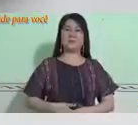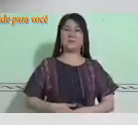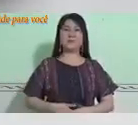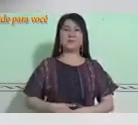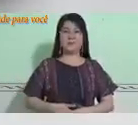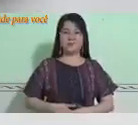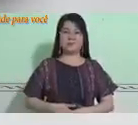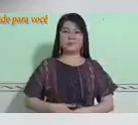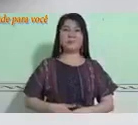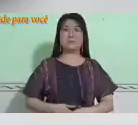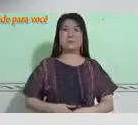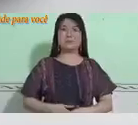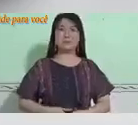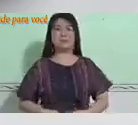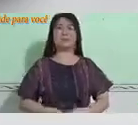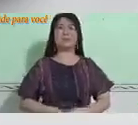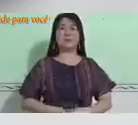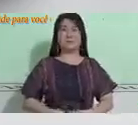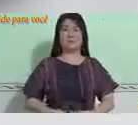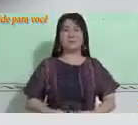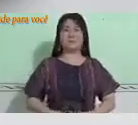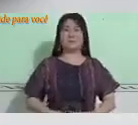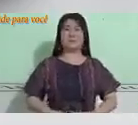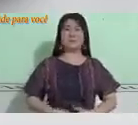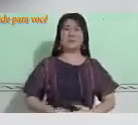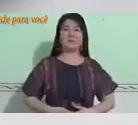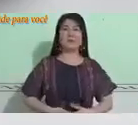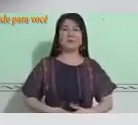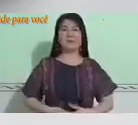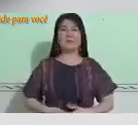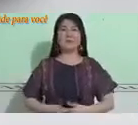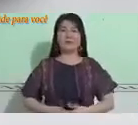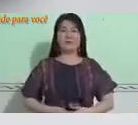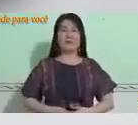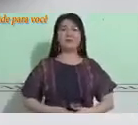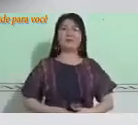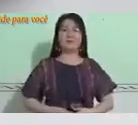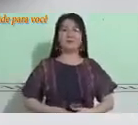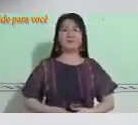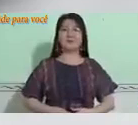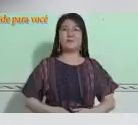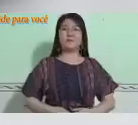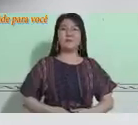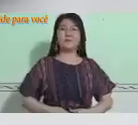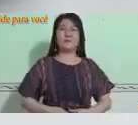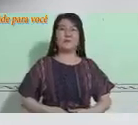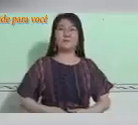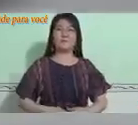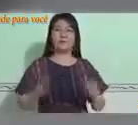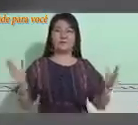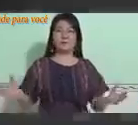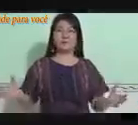O formigamento é caracterizado por uma alteração da sensibilidade que é proporcionada pelos nervos, no